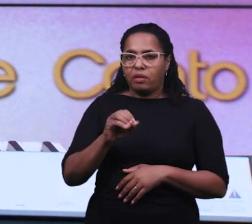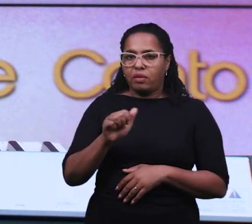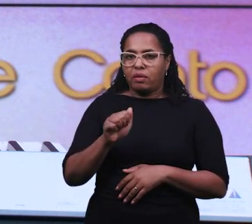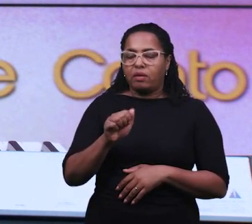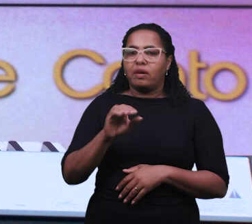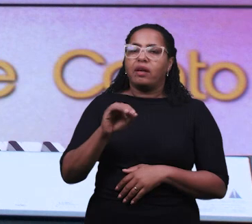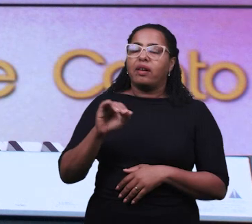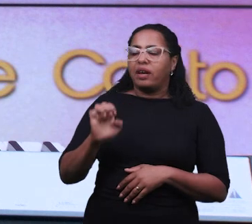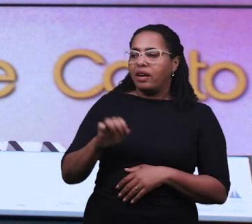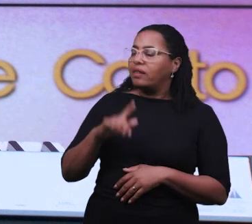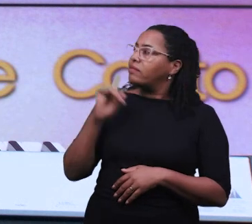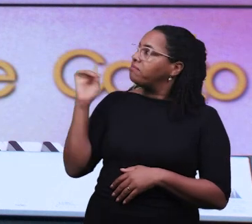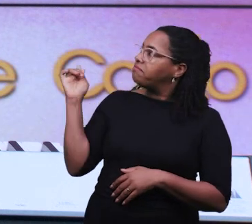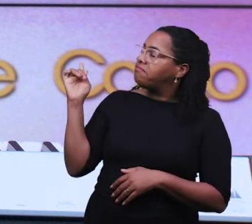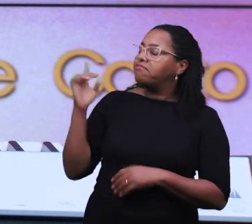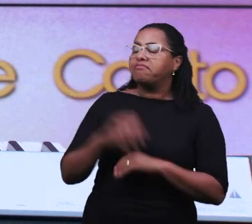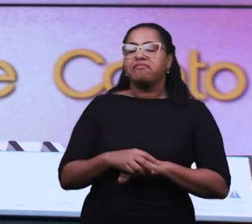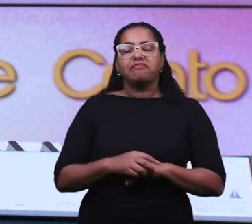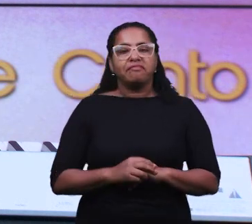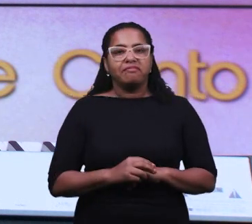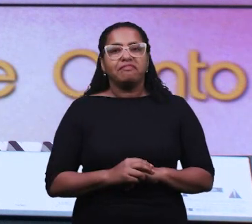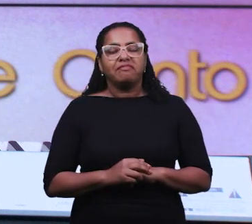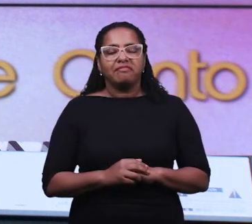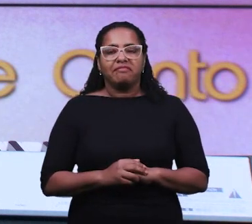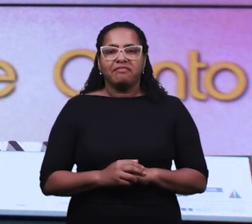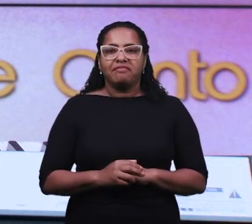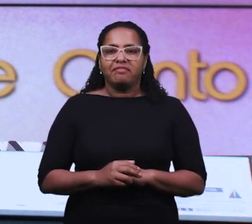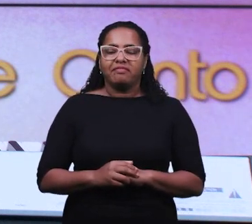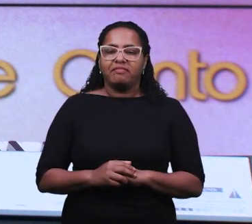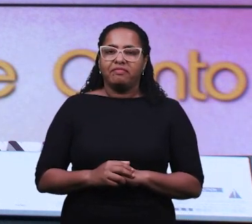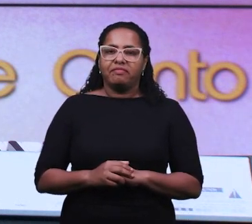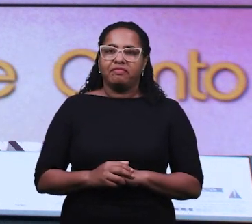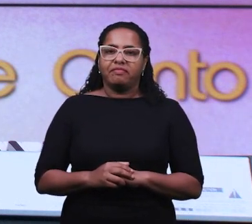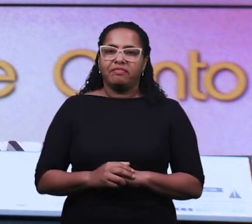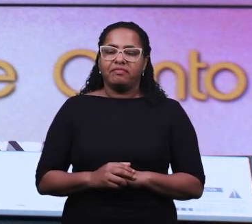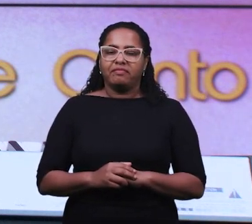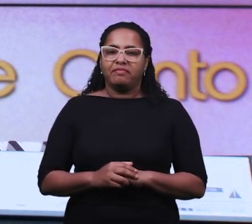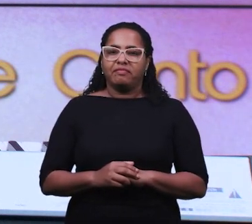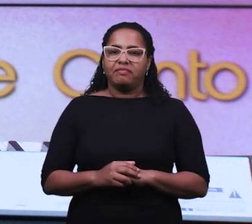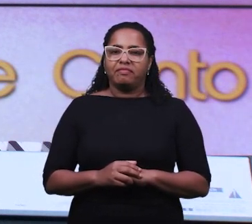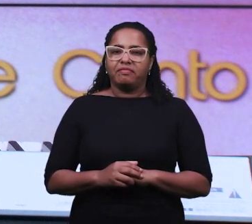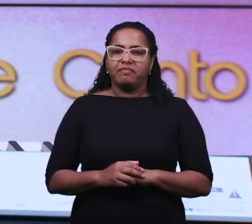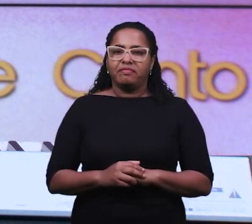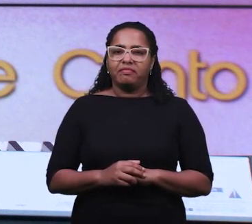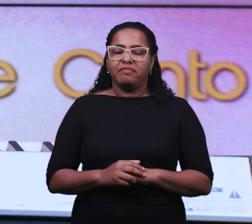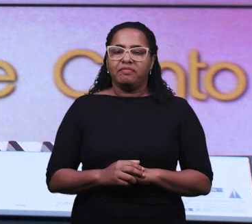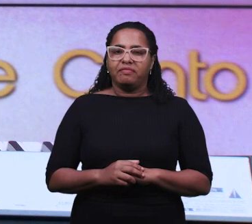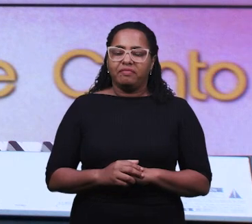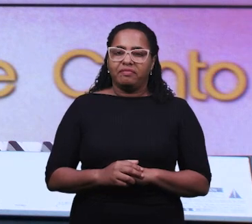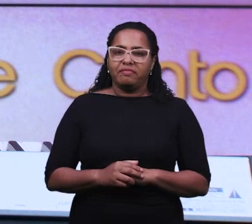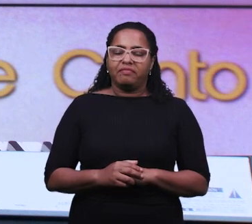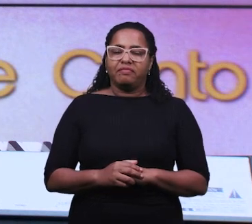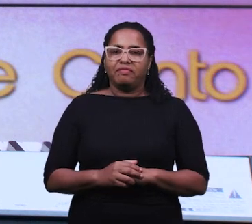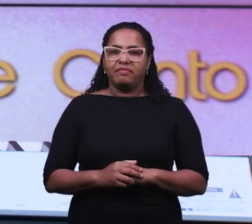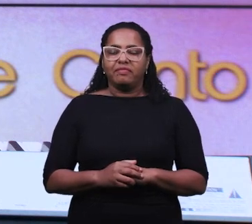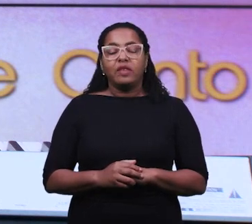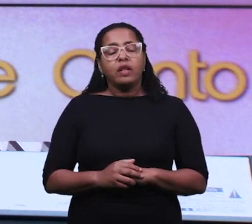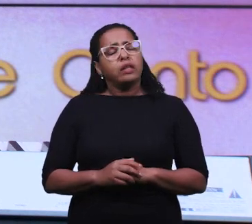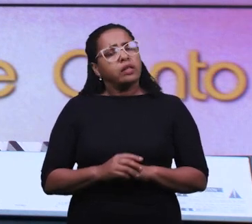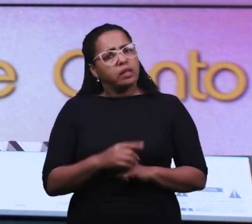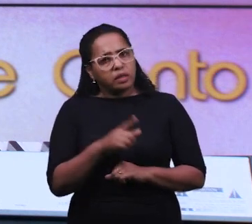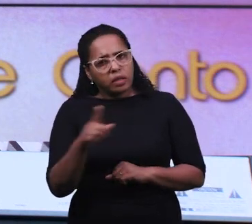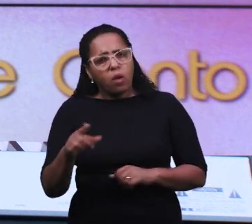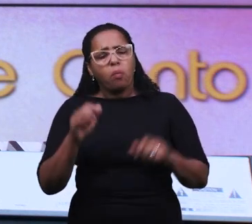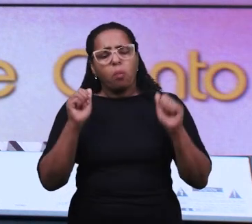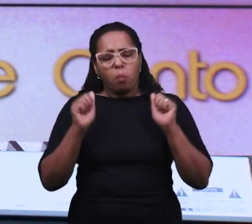O, E, I, O, A, O, E, I, O, A, O, E, I, O, A, O, E, I, O, A, O, E, I, O, A, O, E. E assim os irmãos